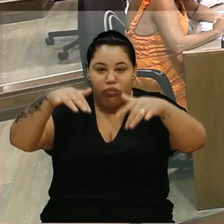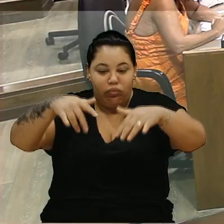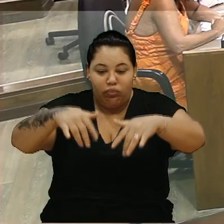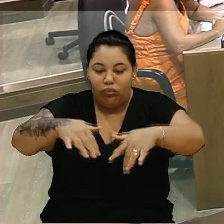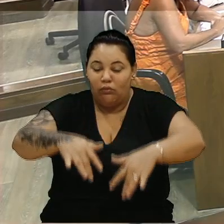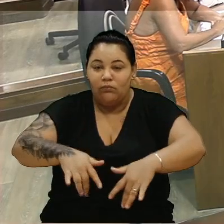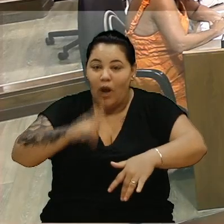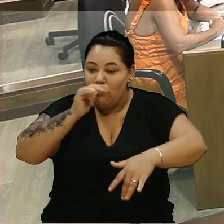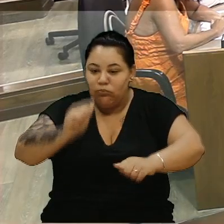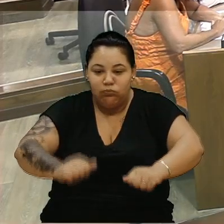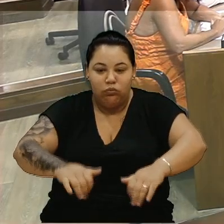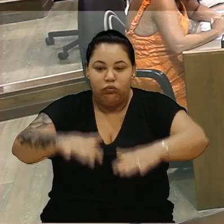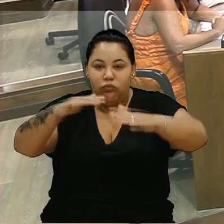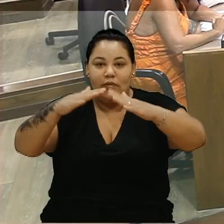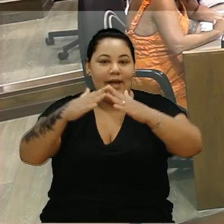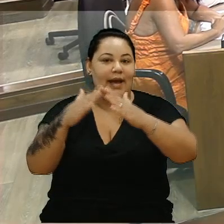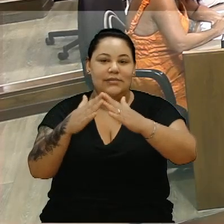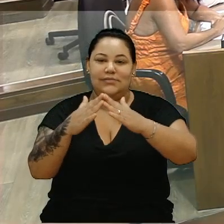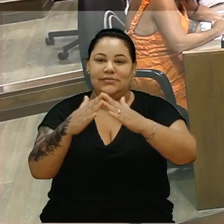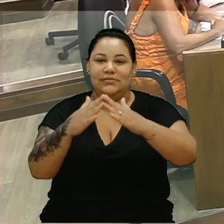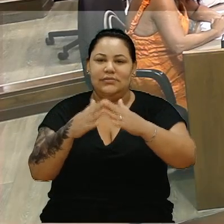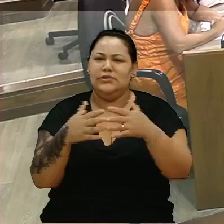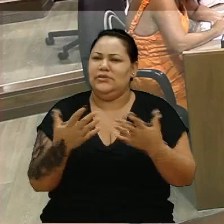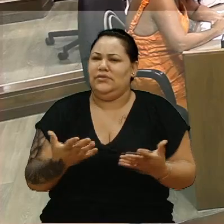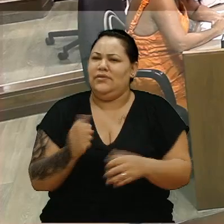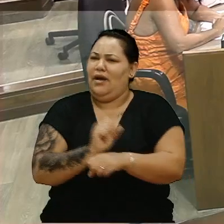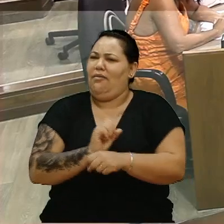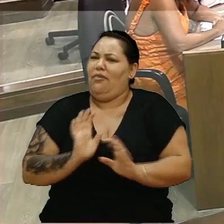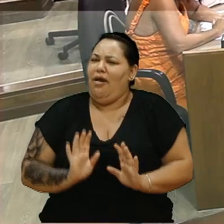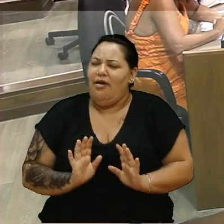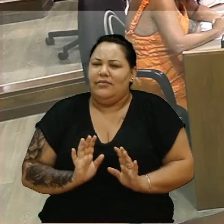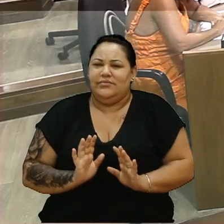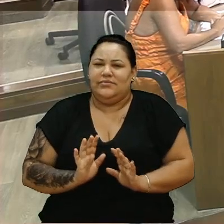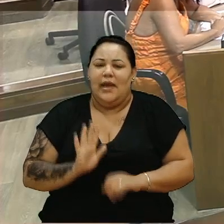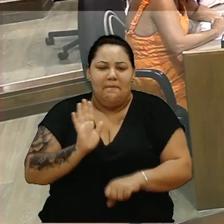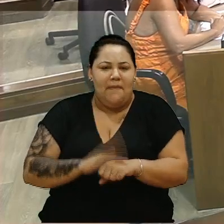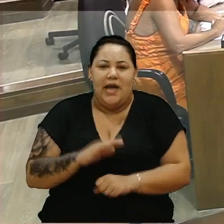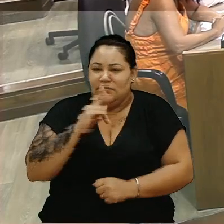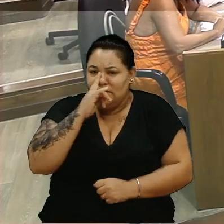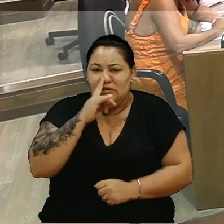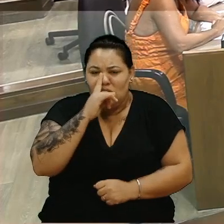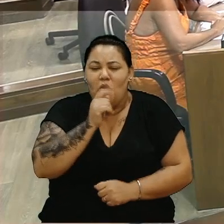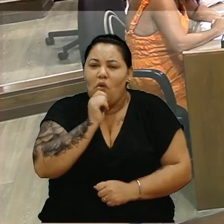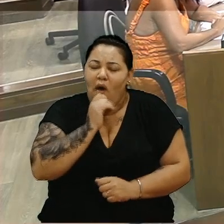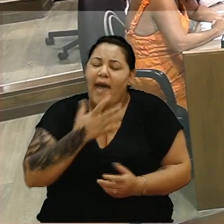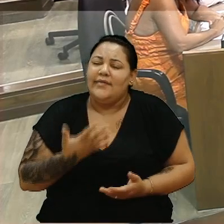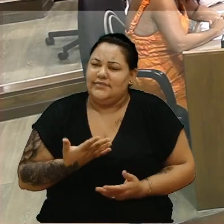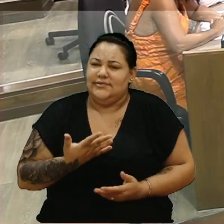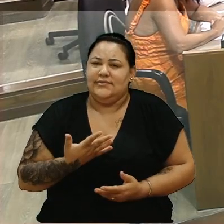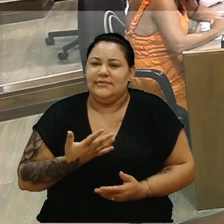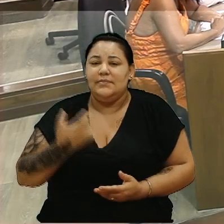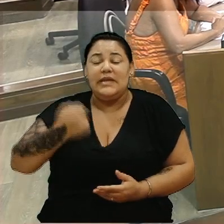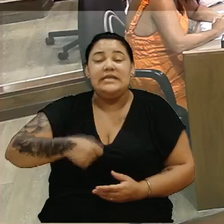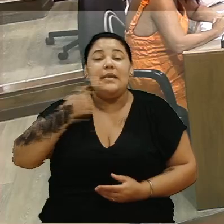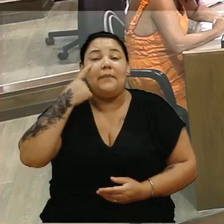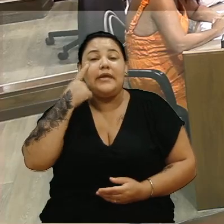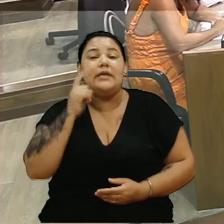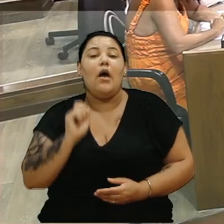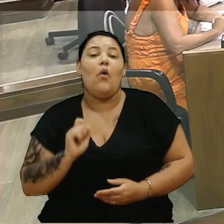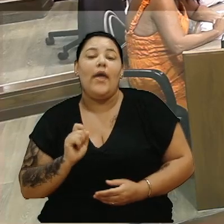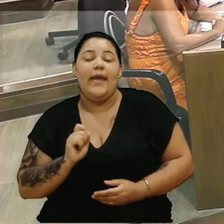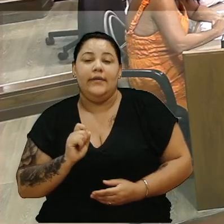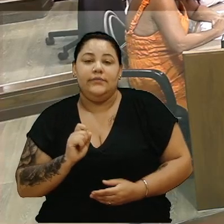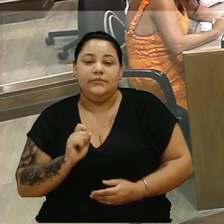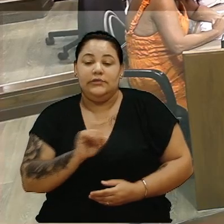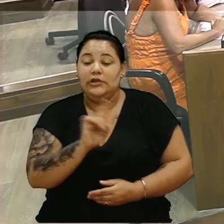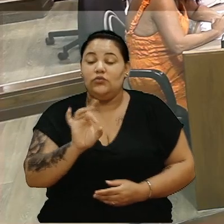casas. Então, pera lá, então é mais perigoso ainda do que a gente pensa. A gente tem que repensar, então, na questão não só